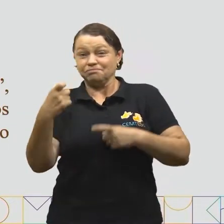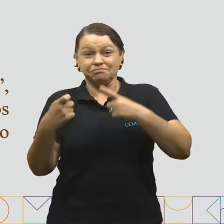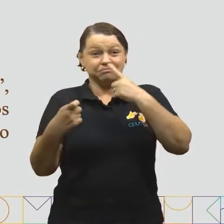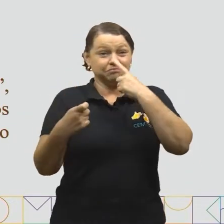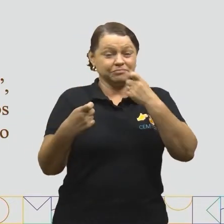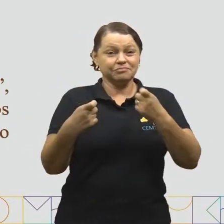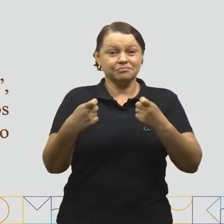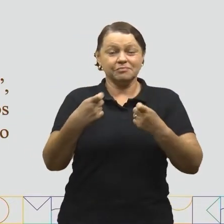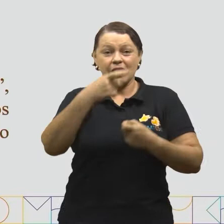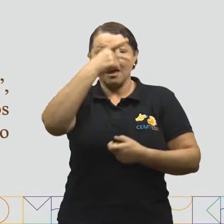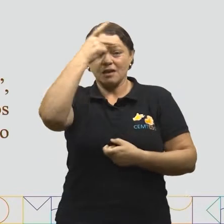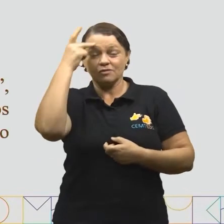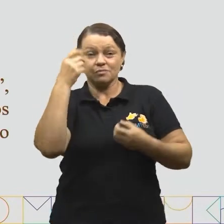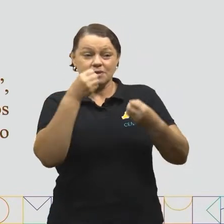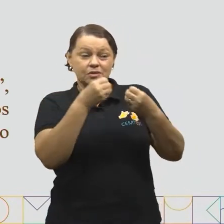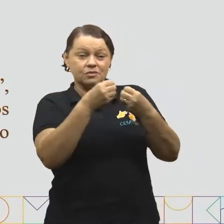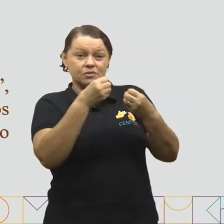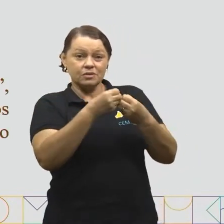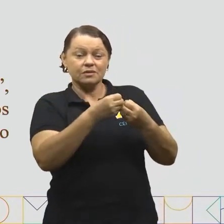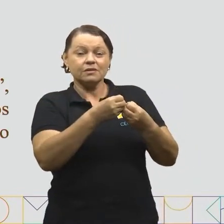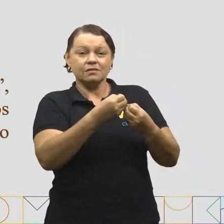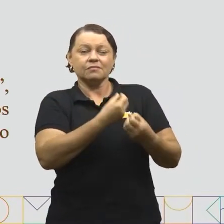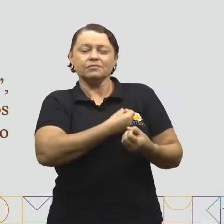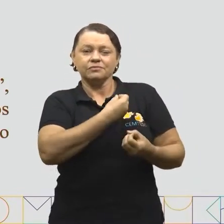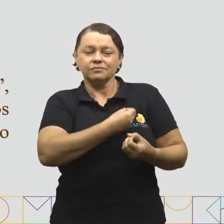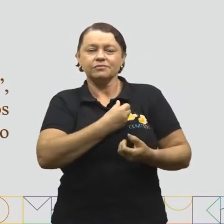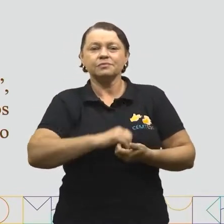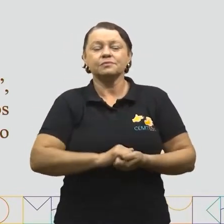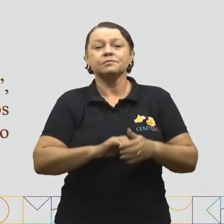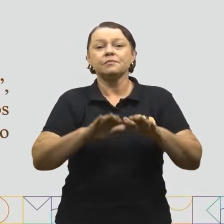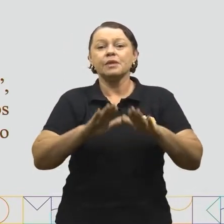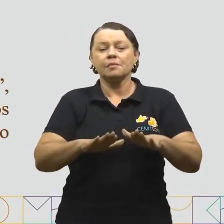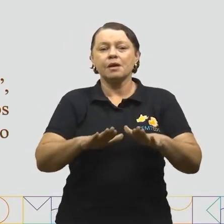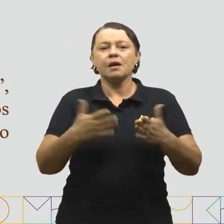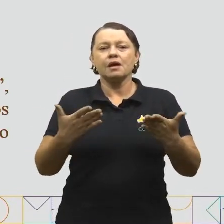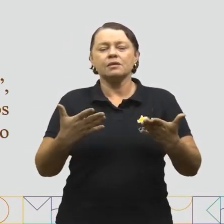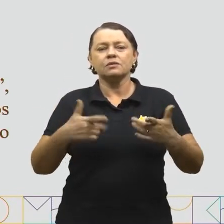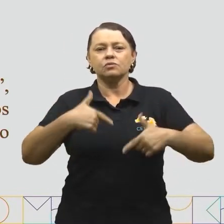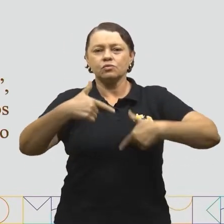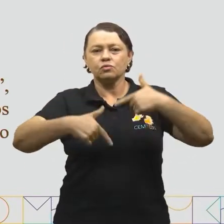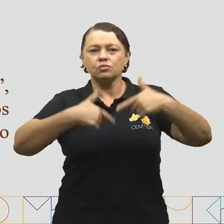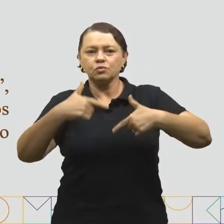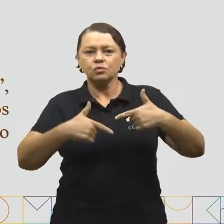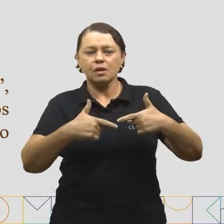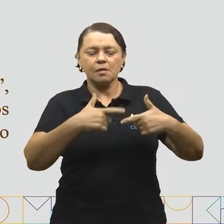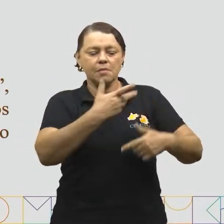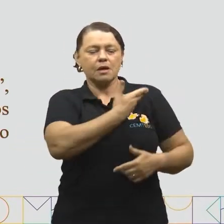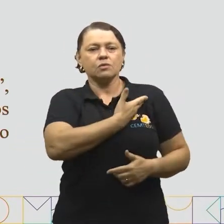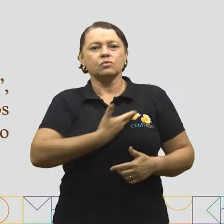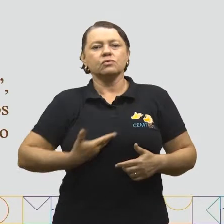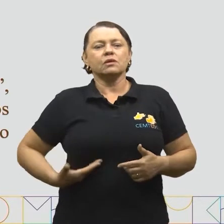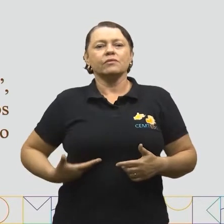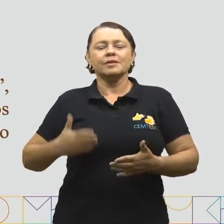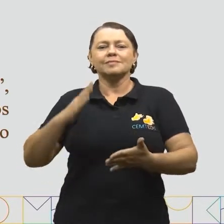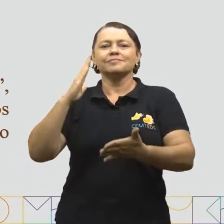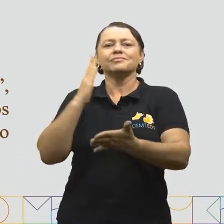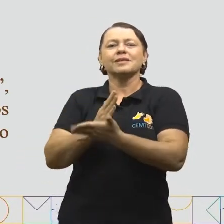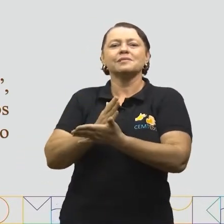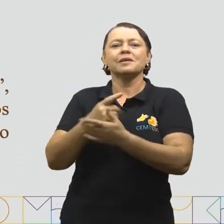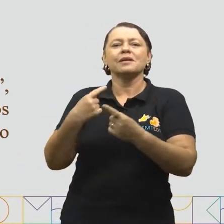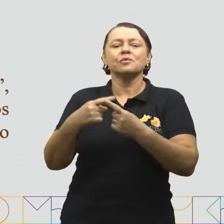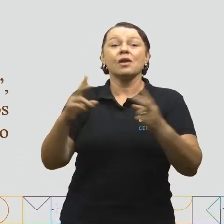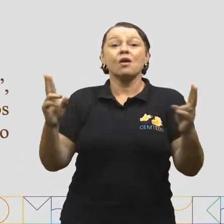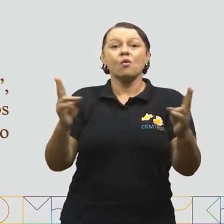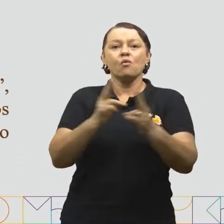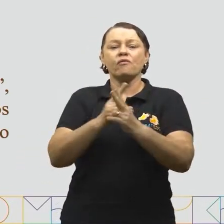população local. Um dos principais problemas era que as atividades dos governantes eram interrompidas